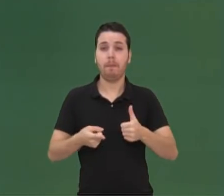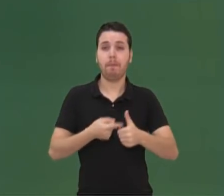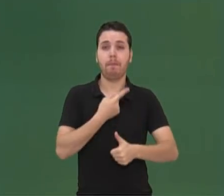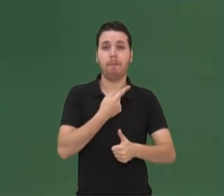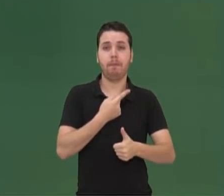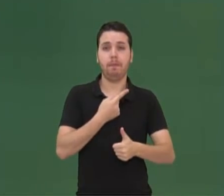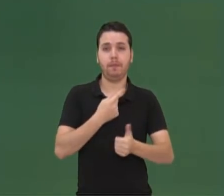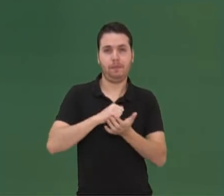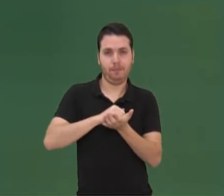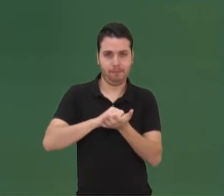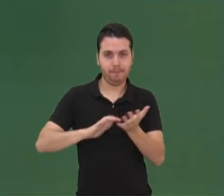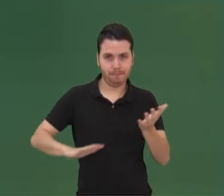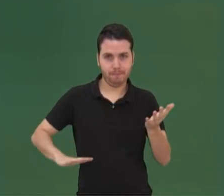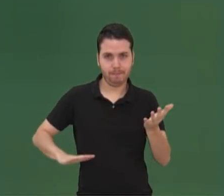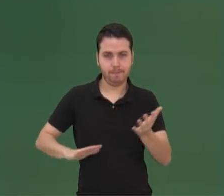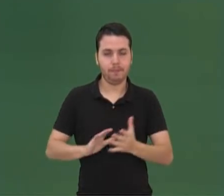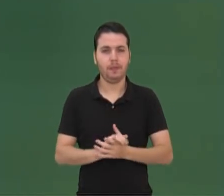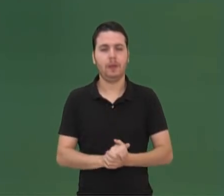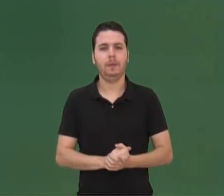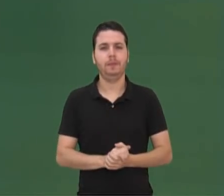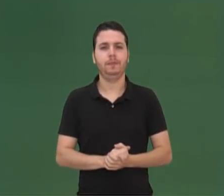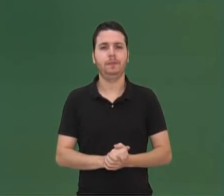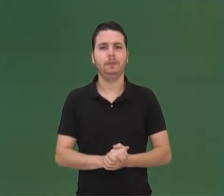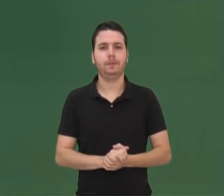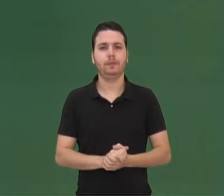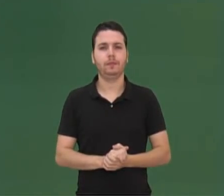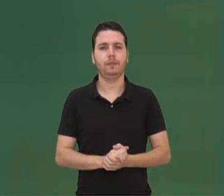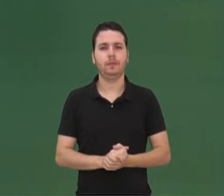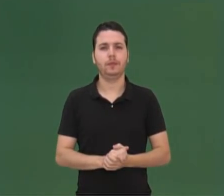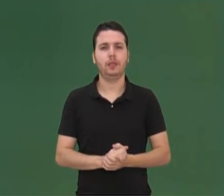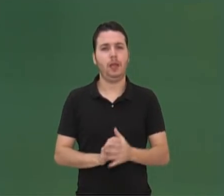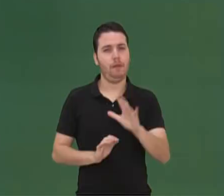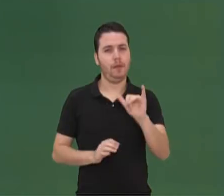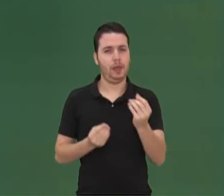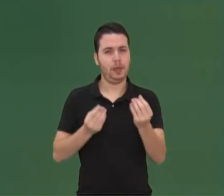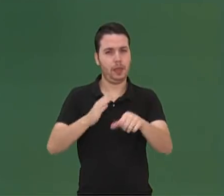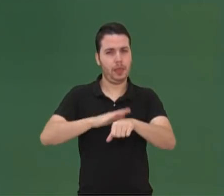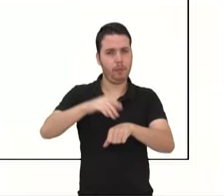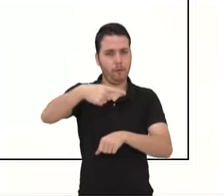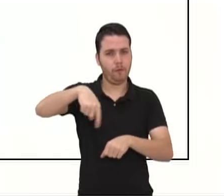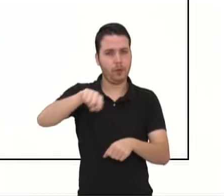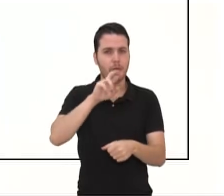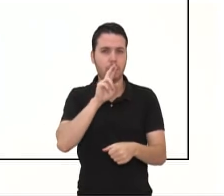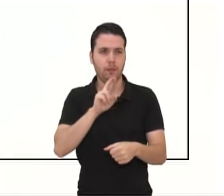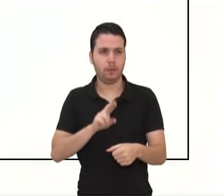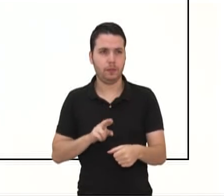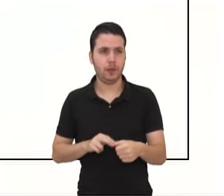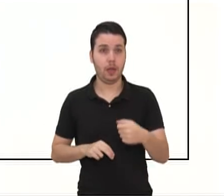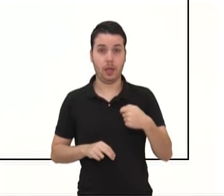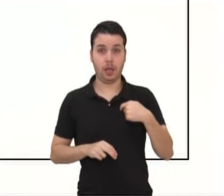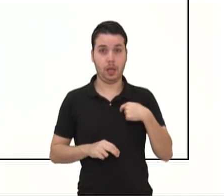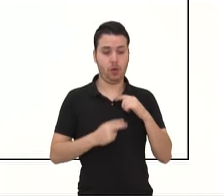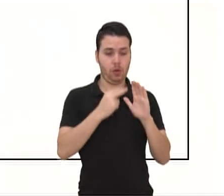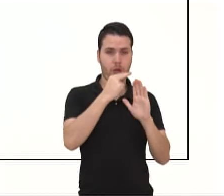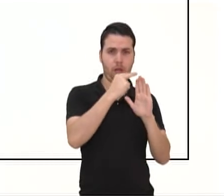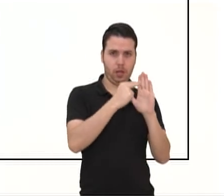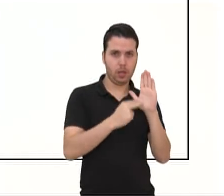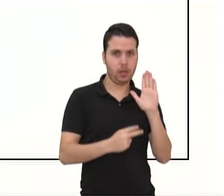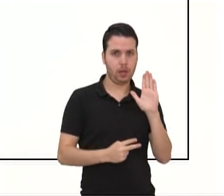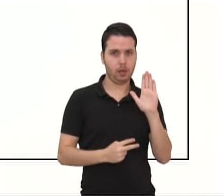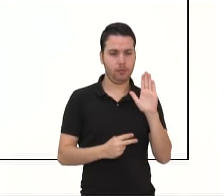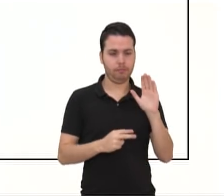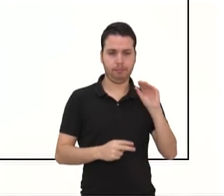primeiro exercício, tá? Vai ficar um tempo para você. Eu vou ler aqui, tá? E